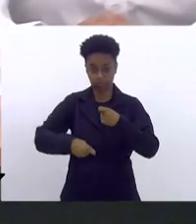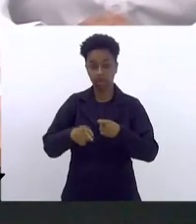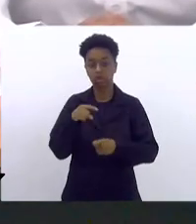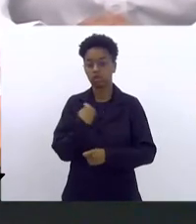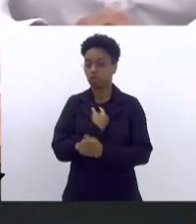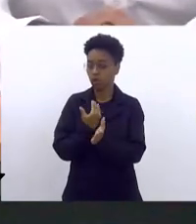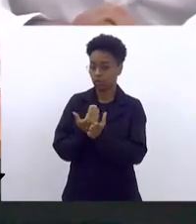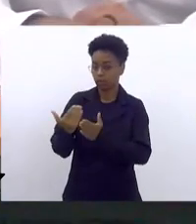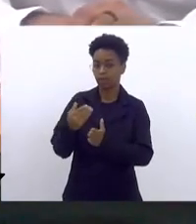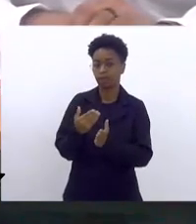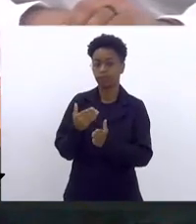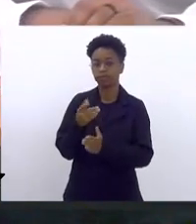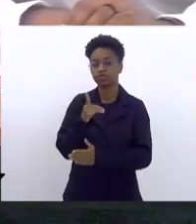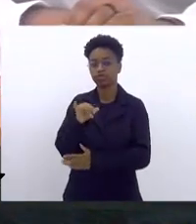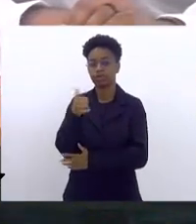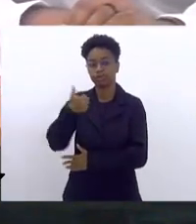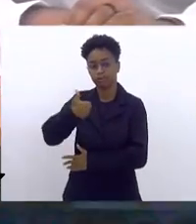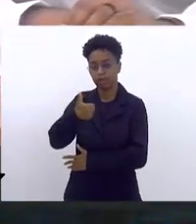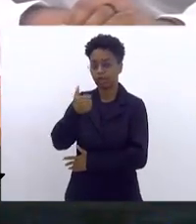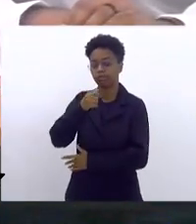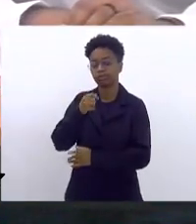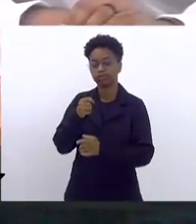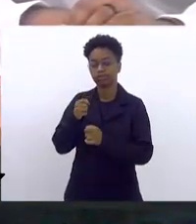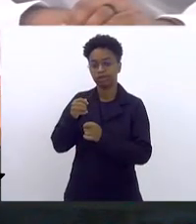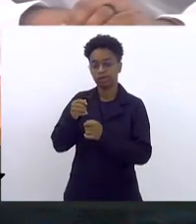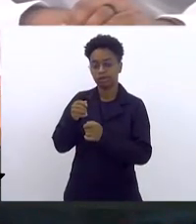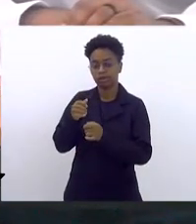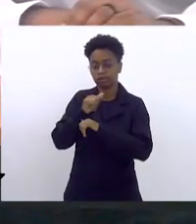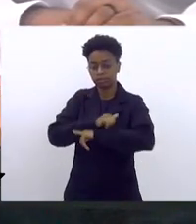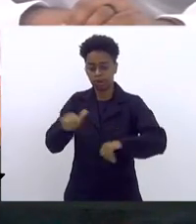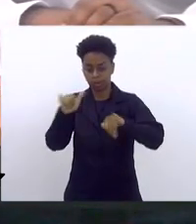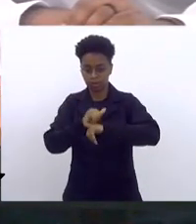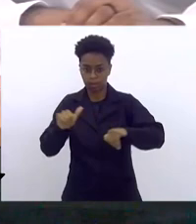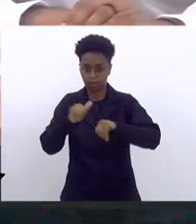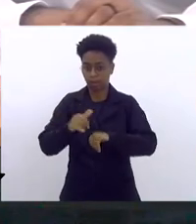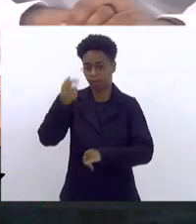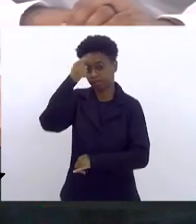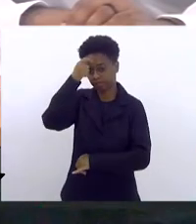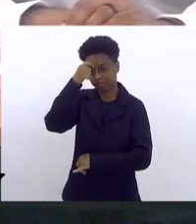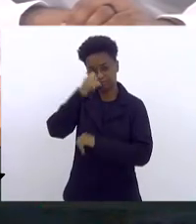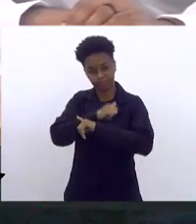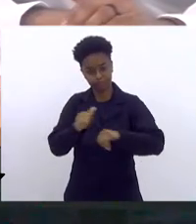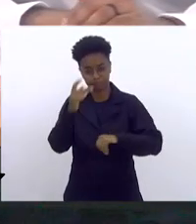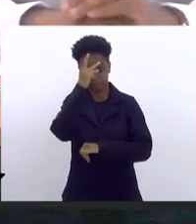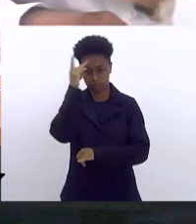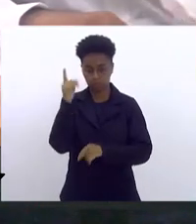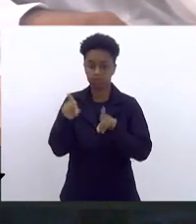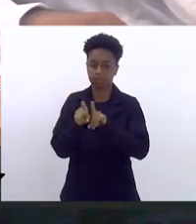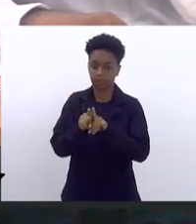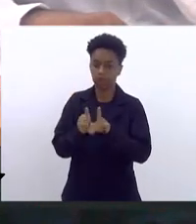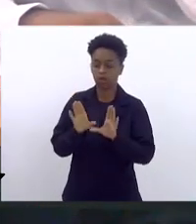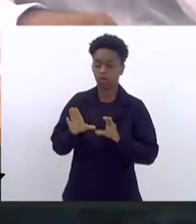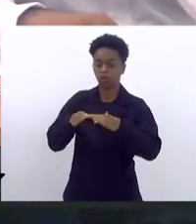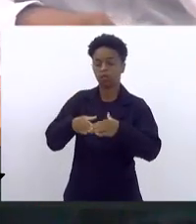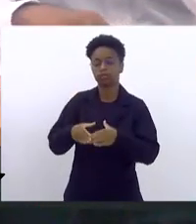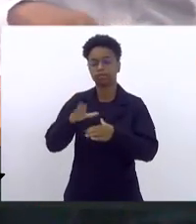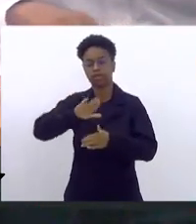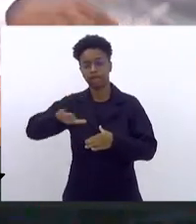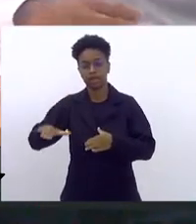conscientizar as pessoas, inclusive a comissão da criança adolescente e da pessoa idosa,